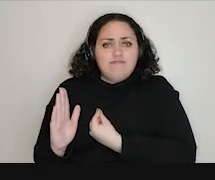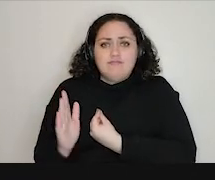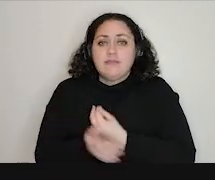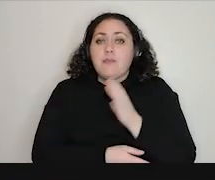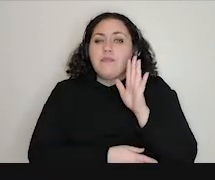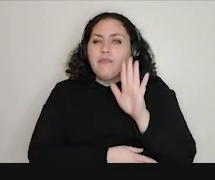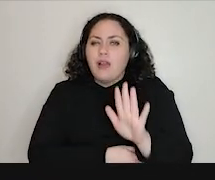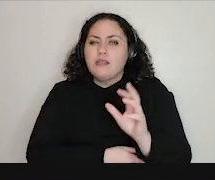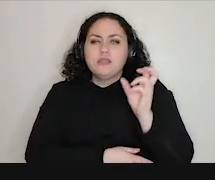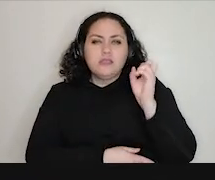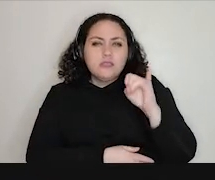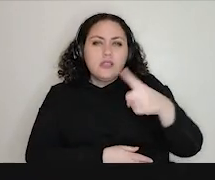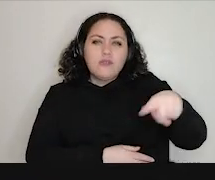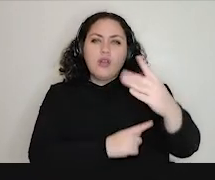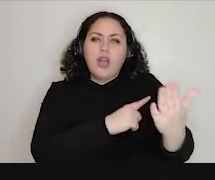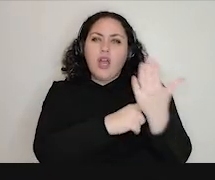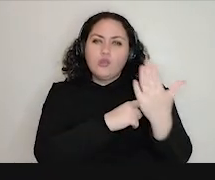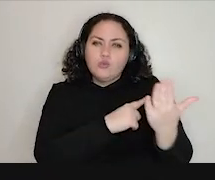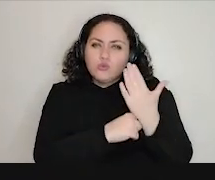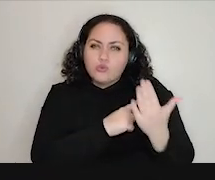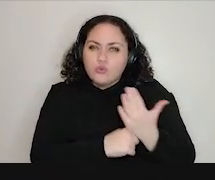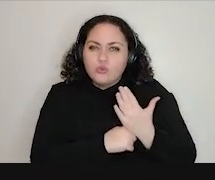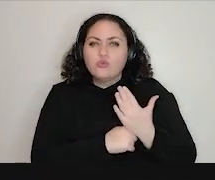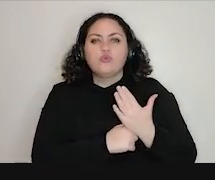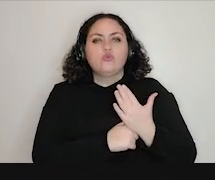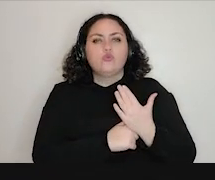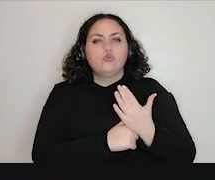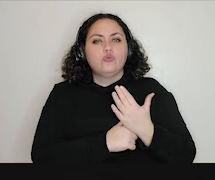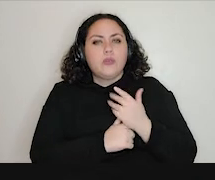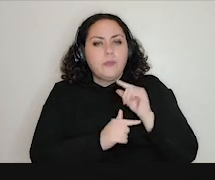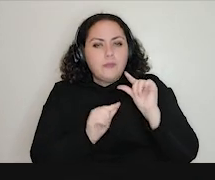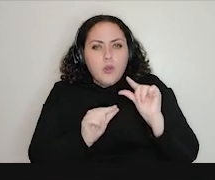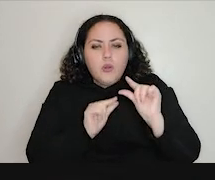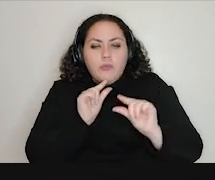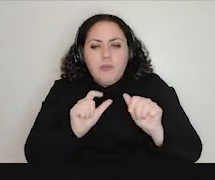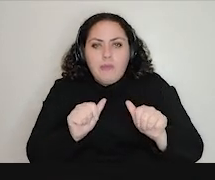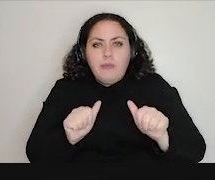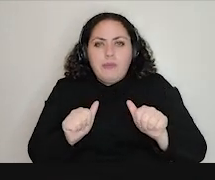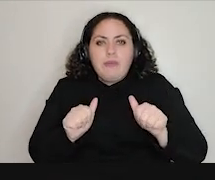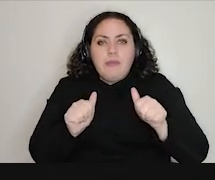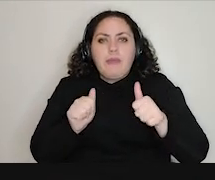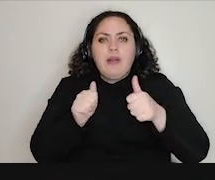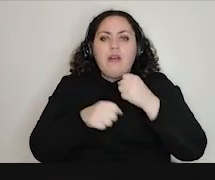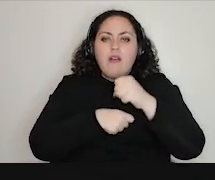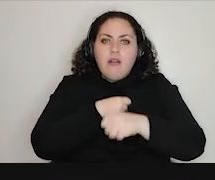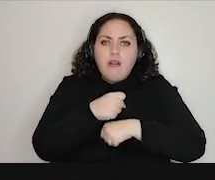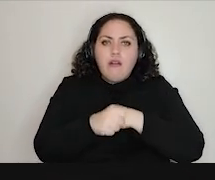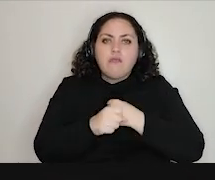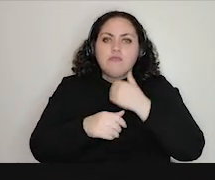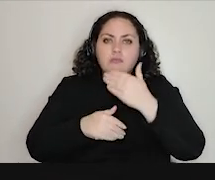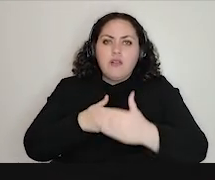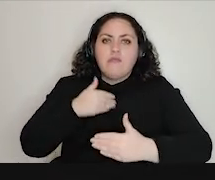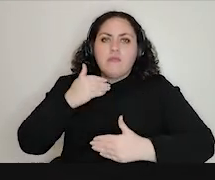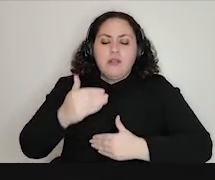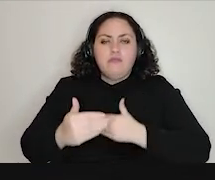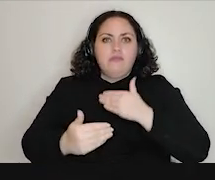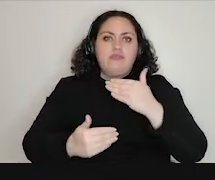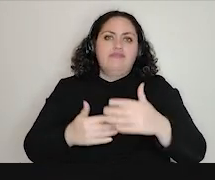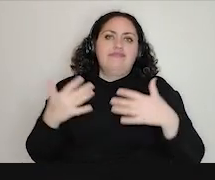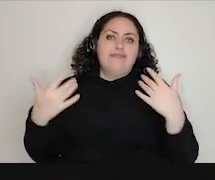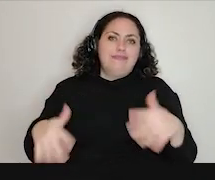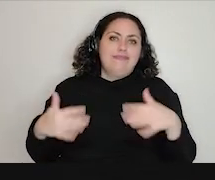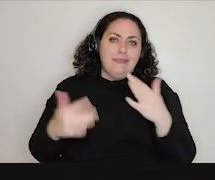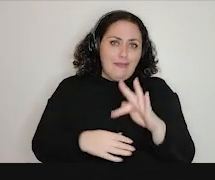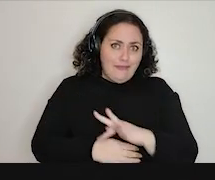se, contando com a ajuda de vocês, a gente conseguir melhorar um pouquinho já, a cada ano, a cada momento, já vai ser